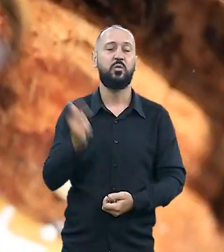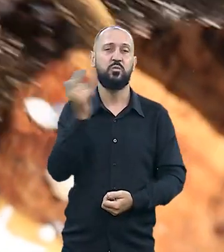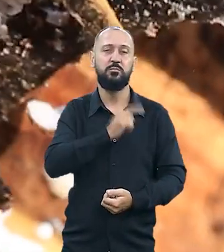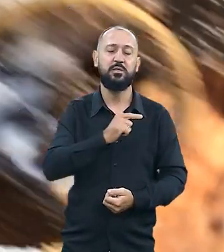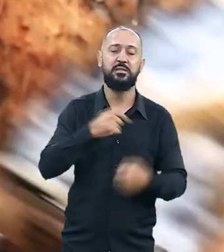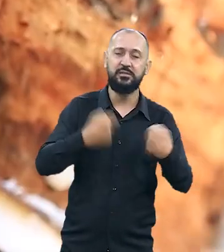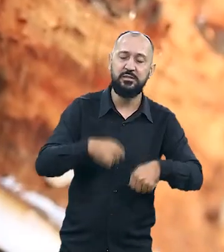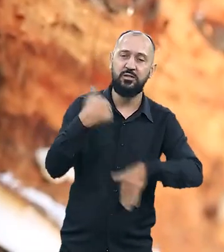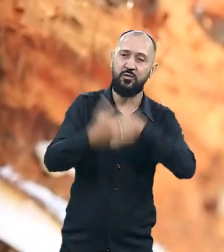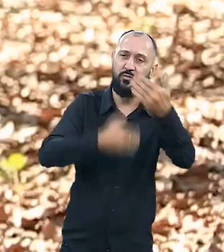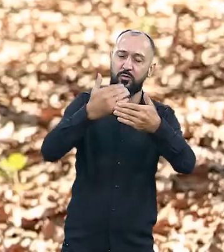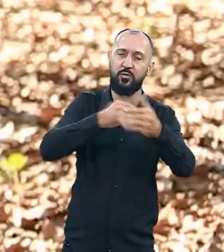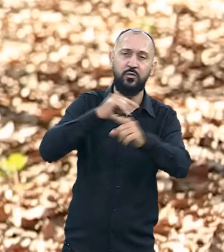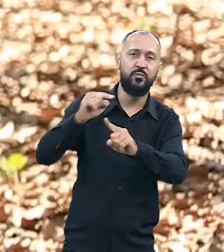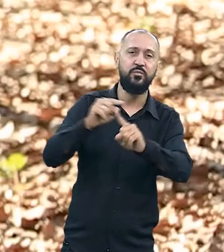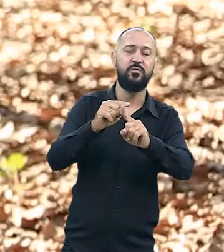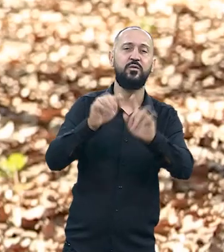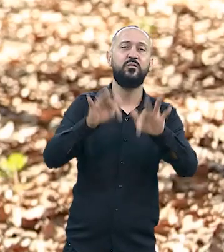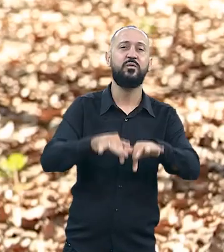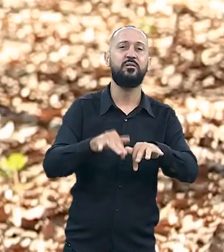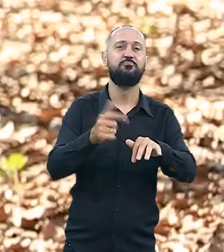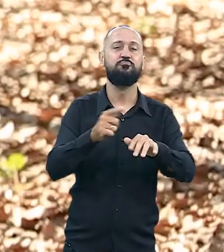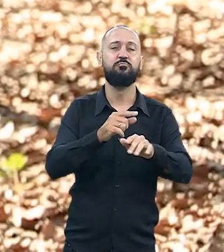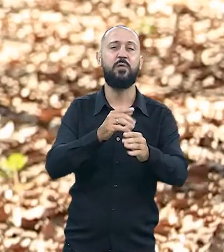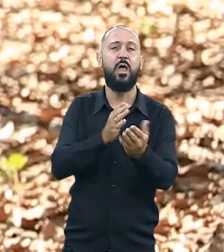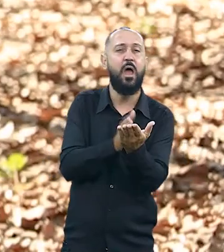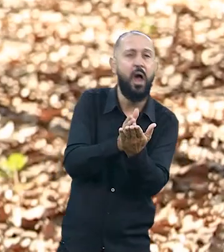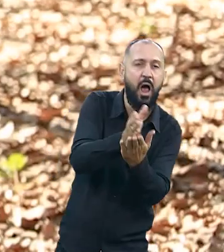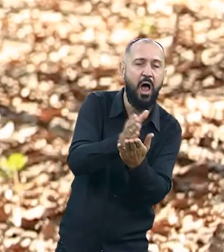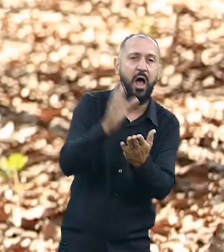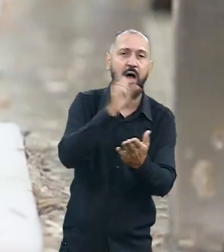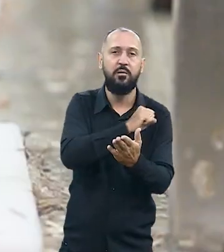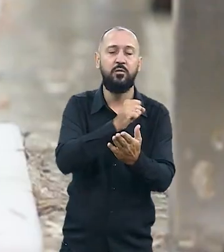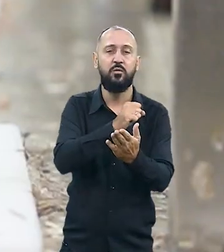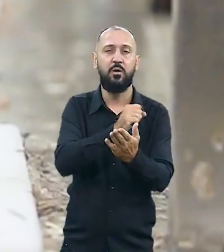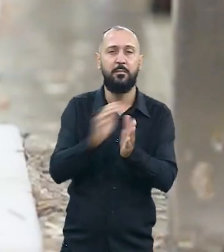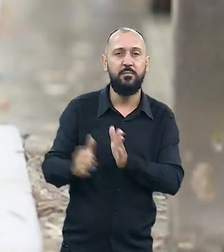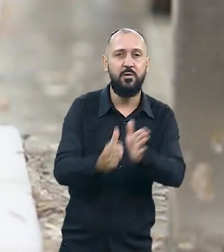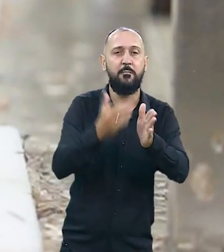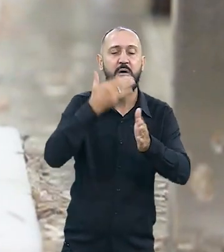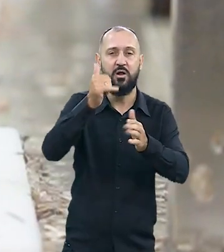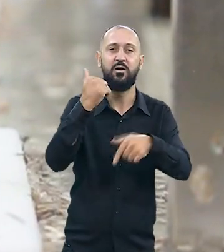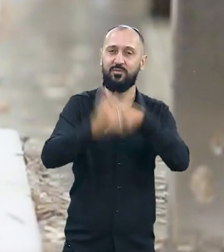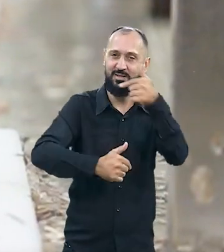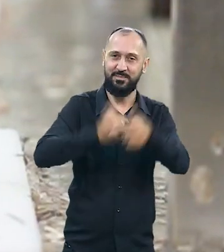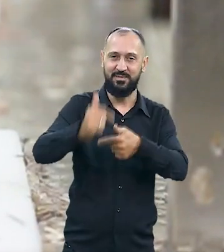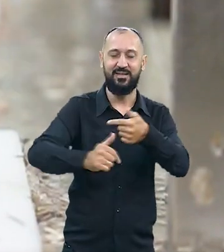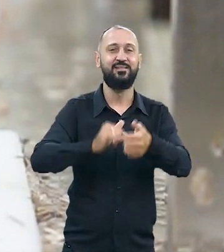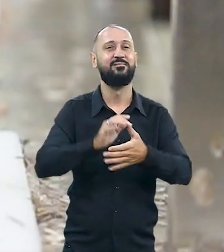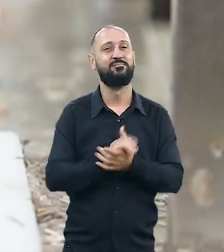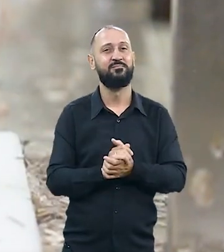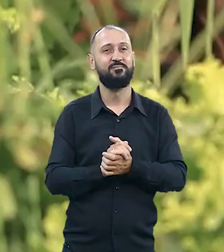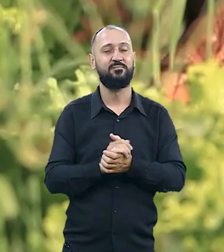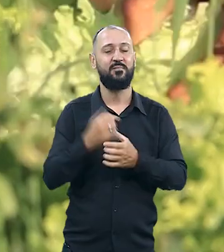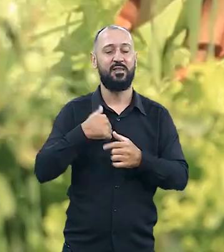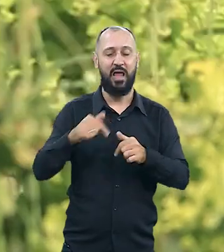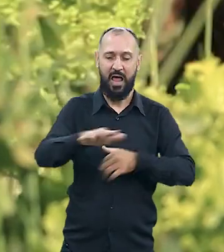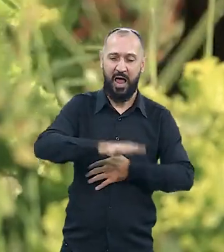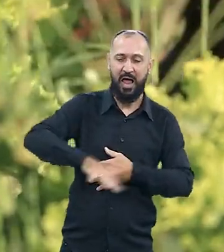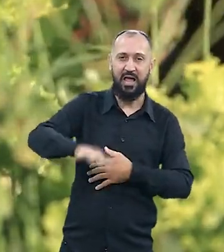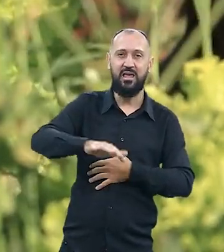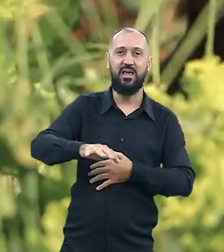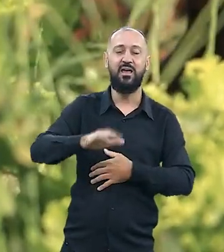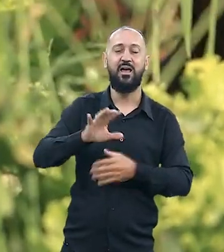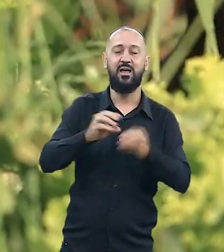Quando é para evoluir, concluir, não existe atalho. O melhor caminho é o trabalho. Na